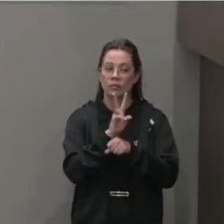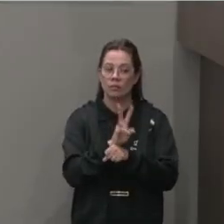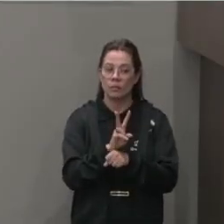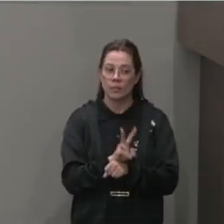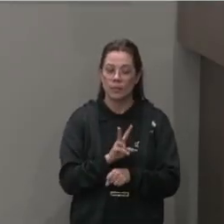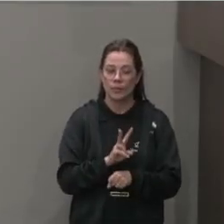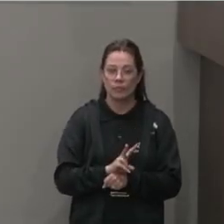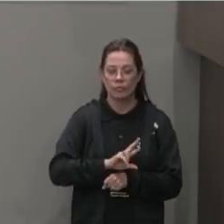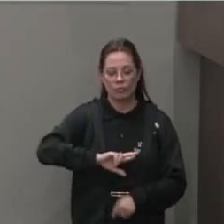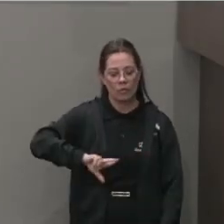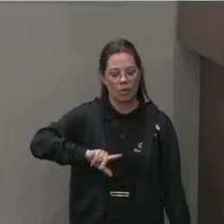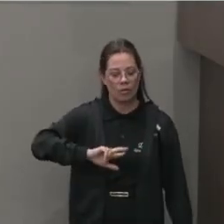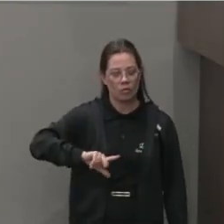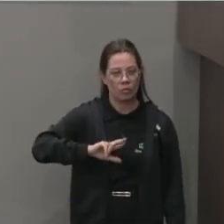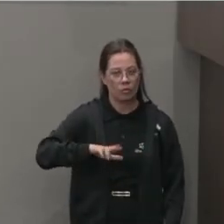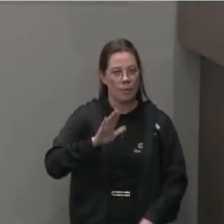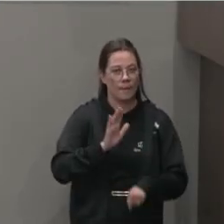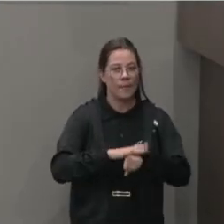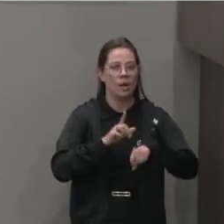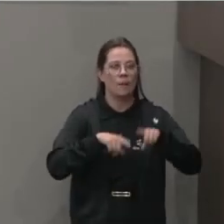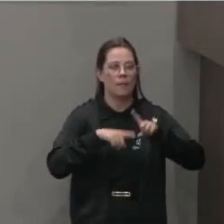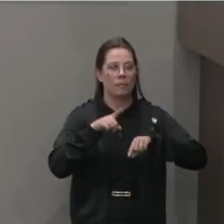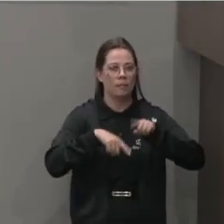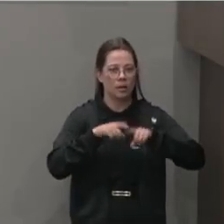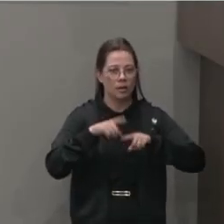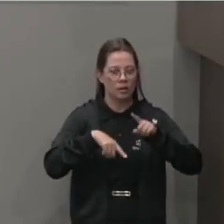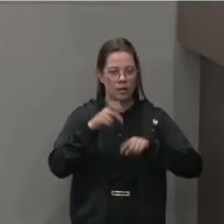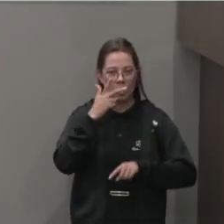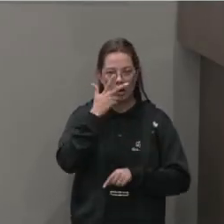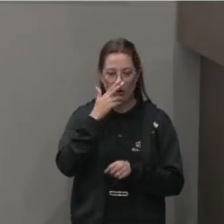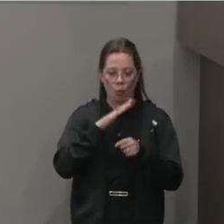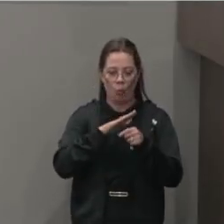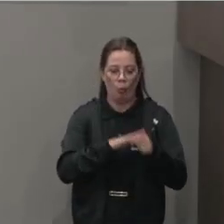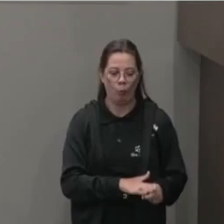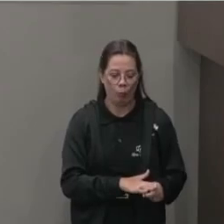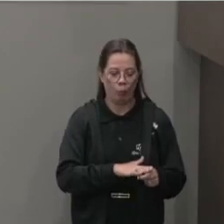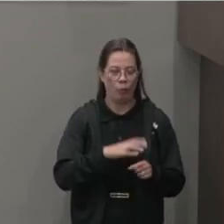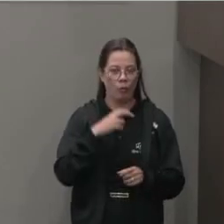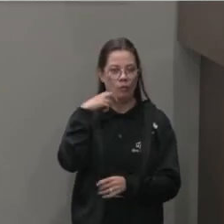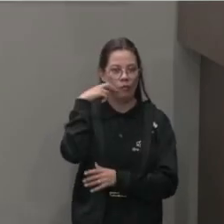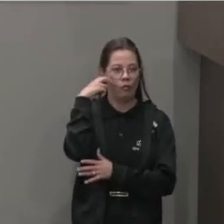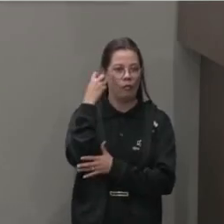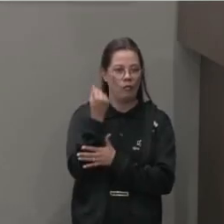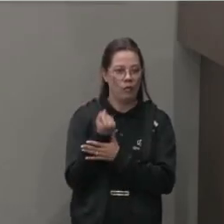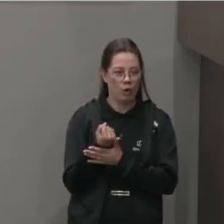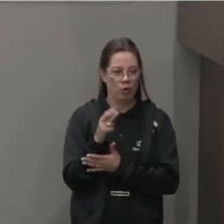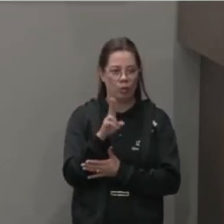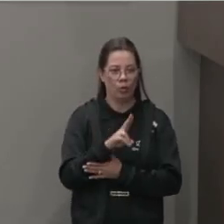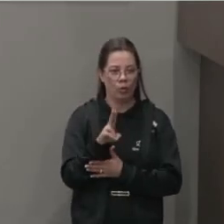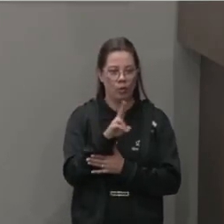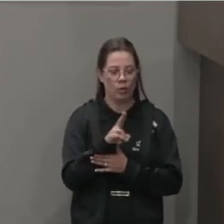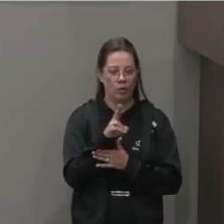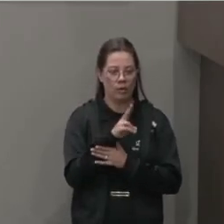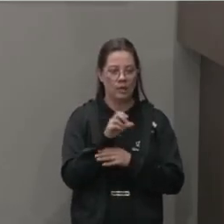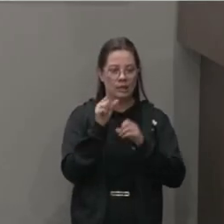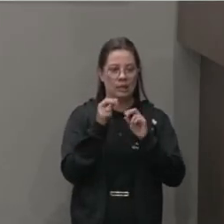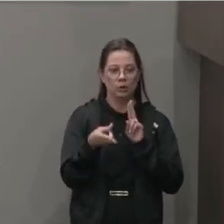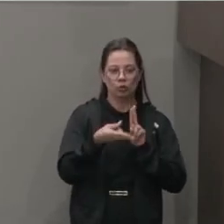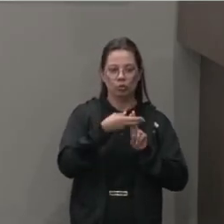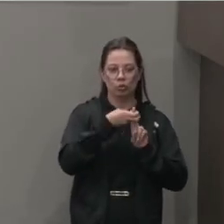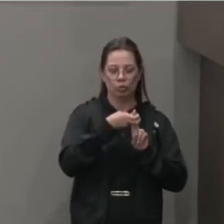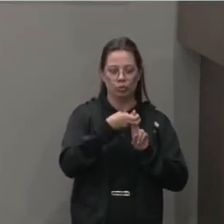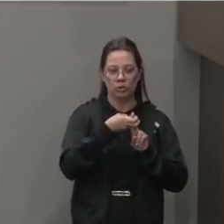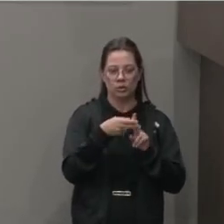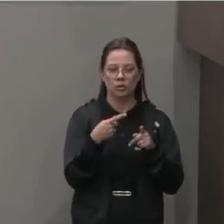não será mais um instrumento aí de intimidação de usuários, especialmente do Sistema Único de